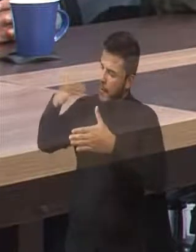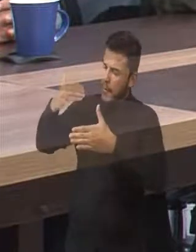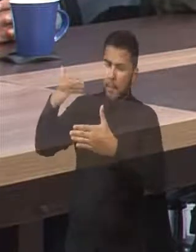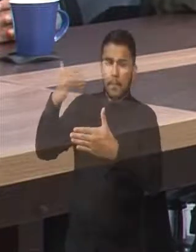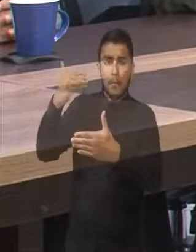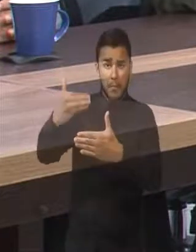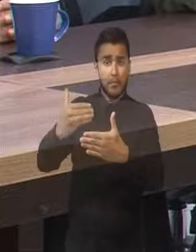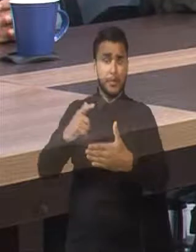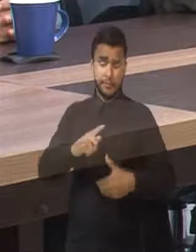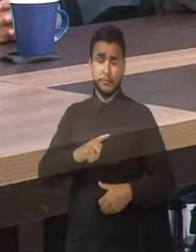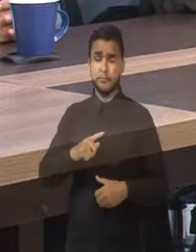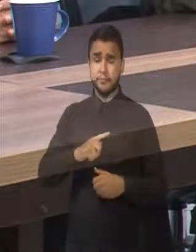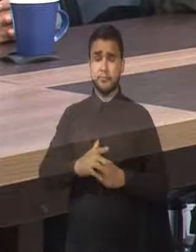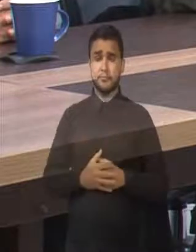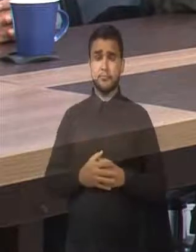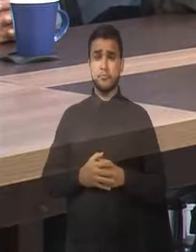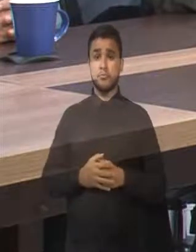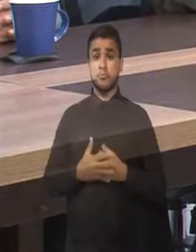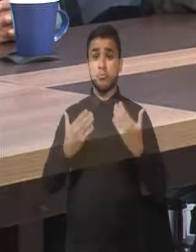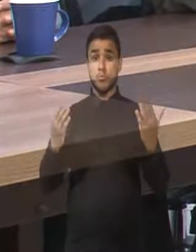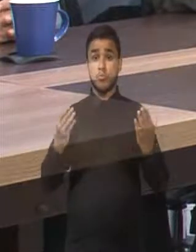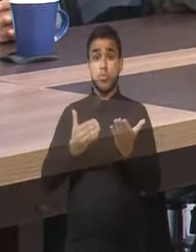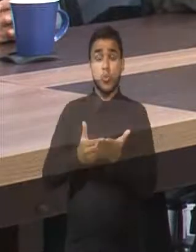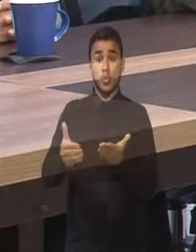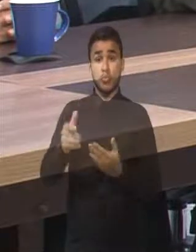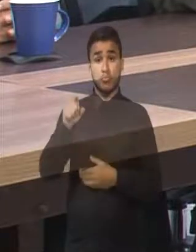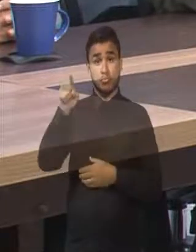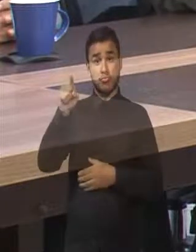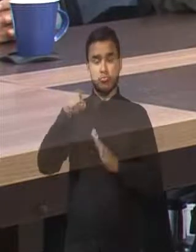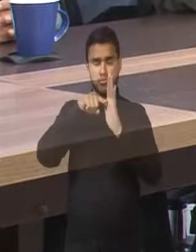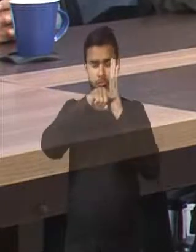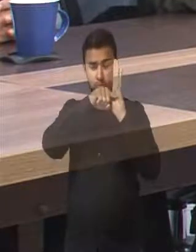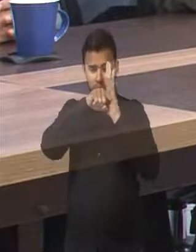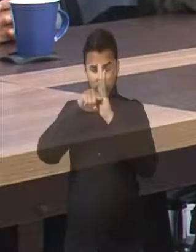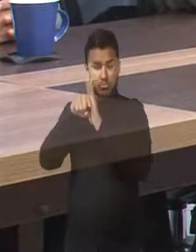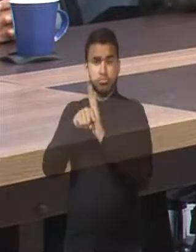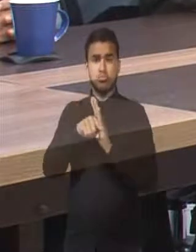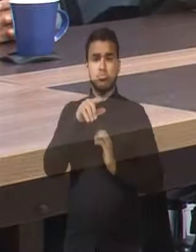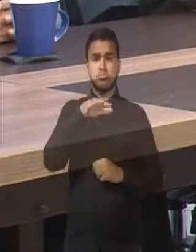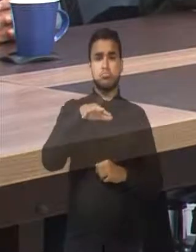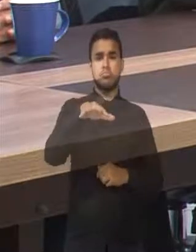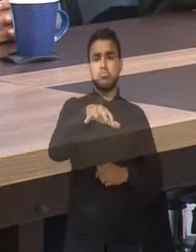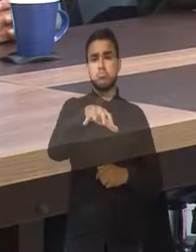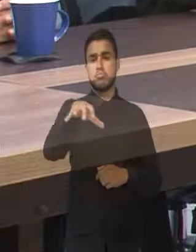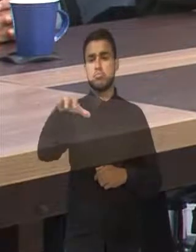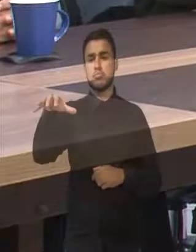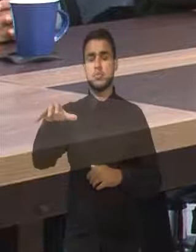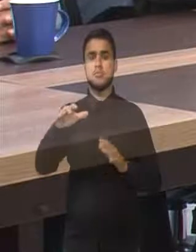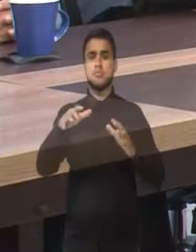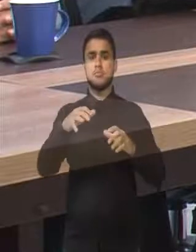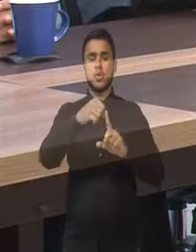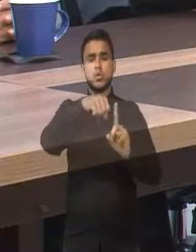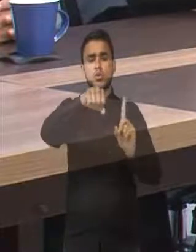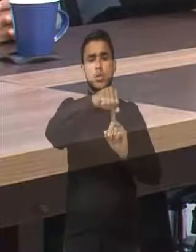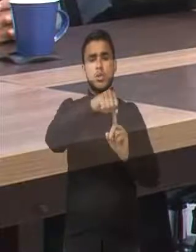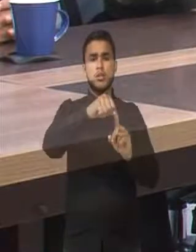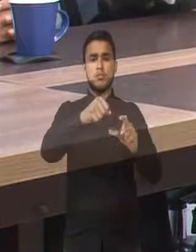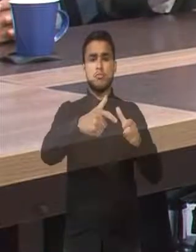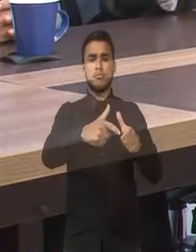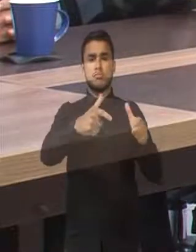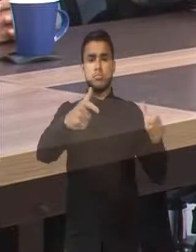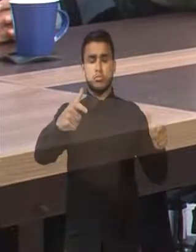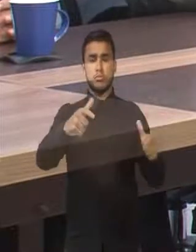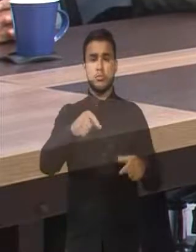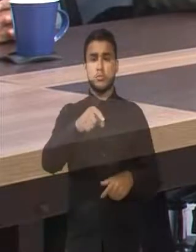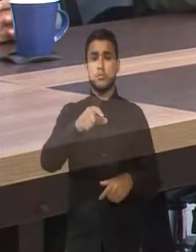Né? Inclusive, a unidade de análise dele eram as civilizações. As civilizações nascem, crescem,